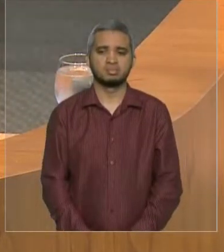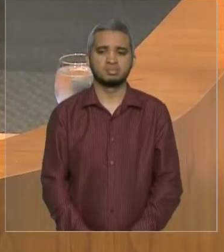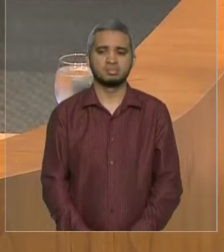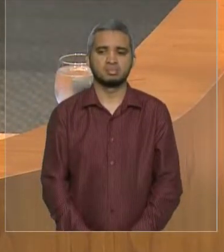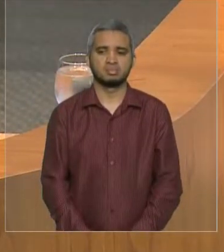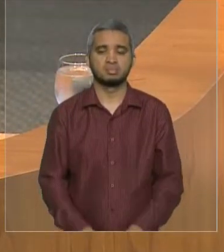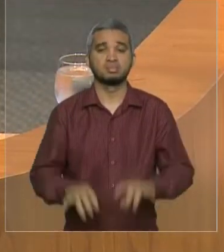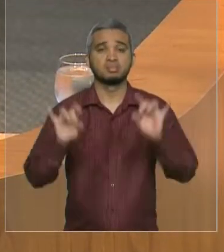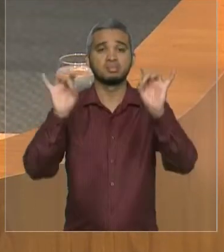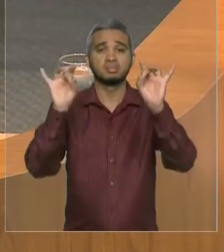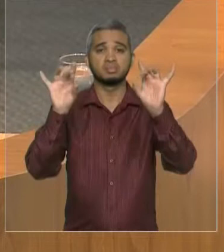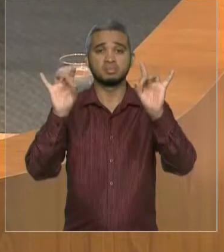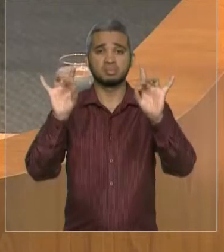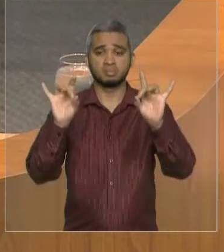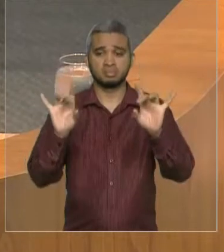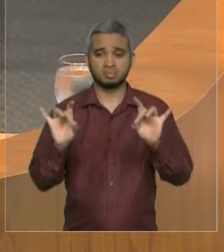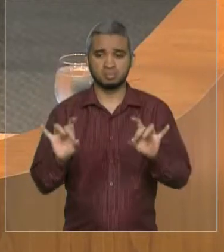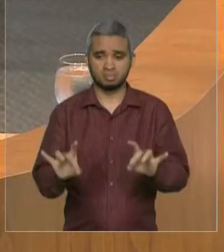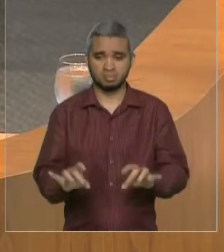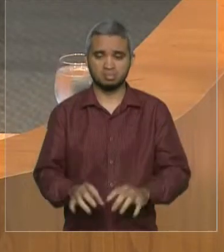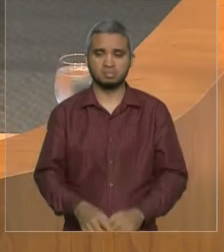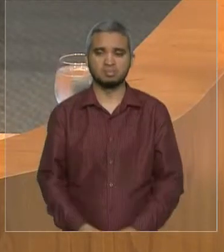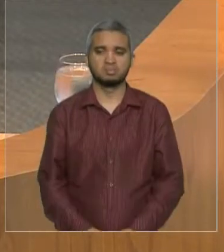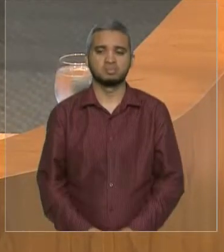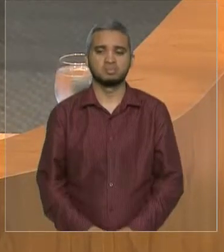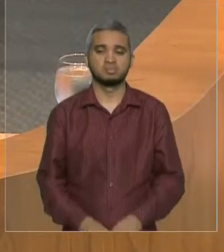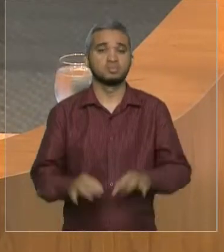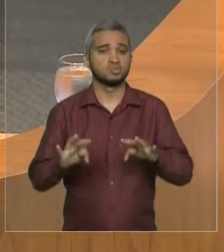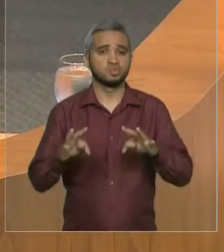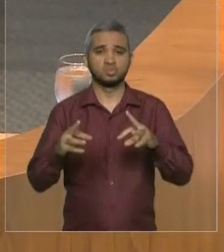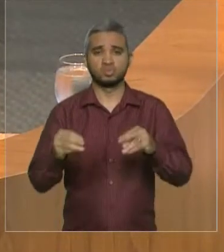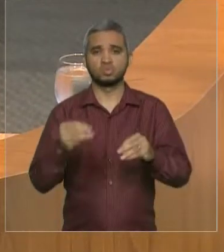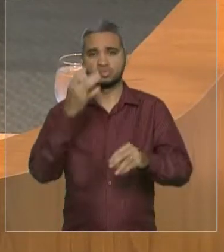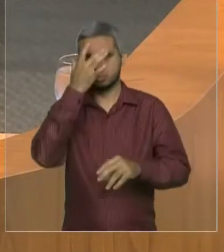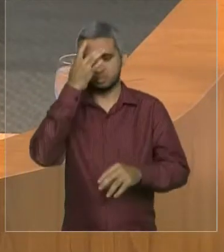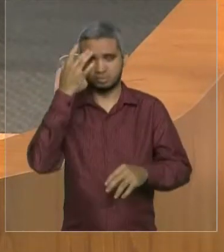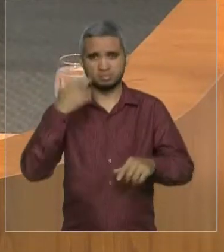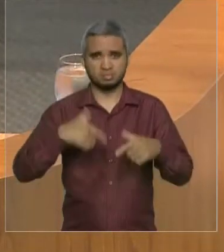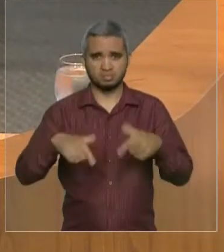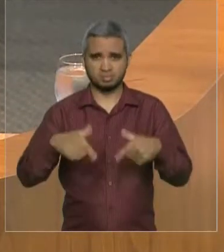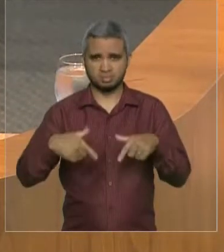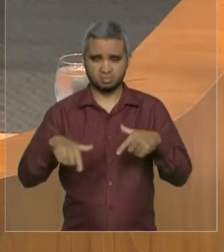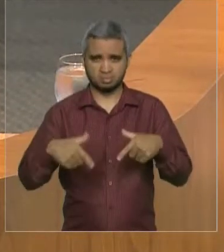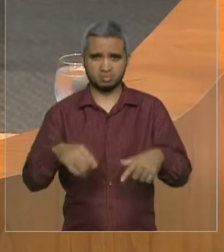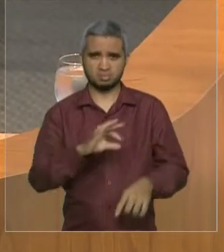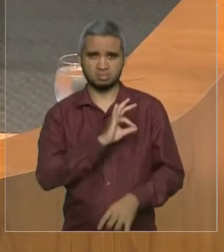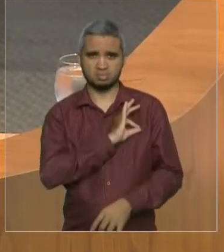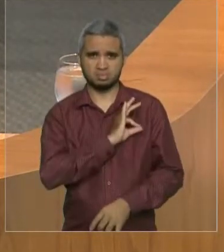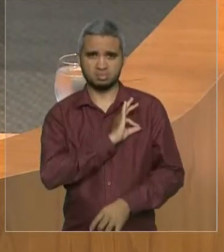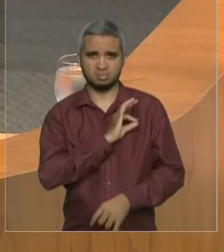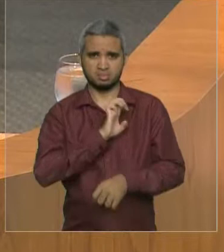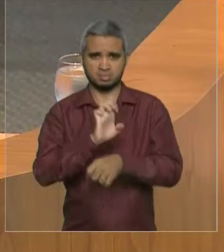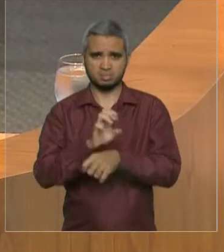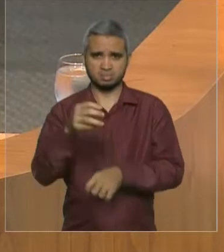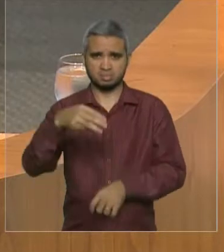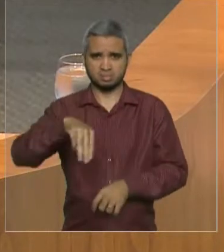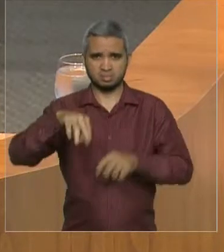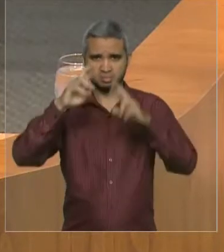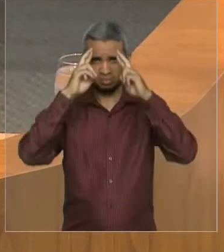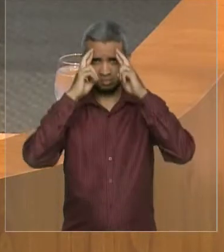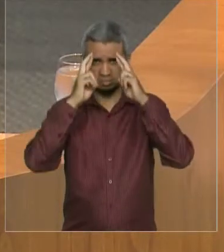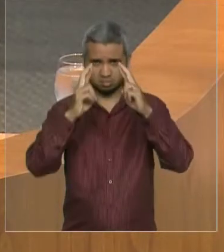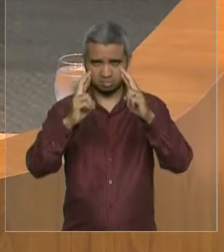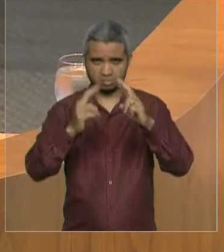e de forma especial a todos que fazem o sistema de segurança e o nosso respeito. A Assembleia Legislativa, nesse